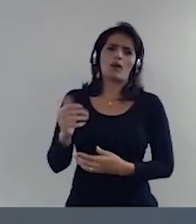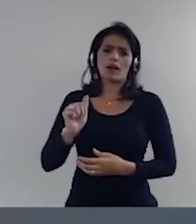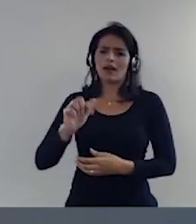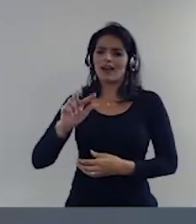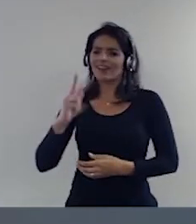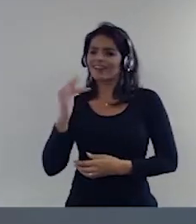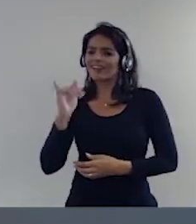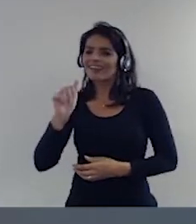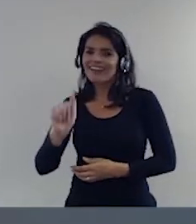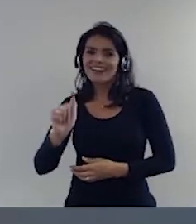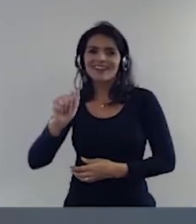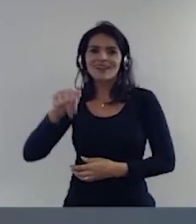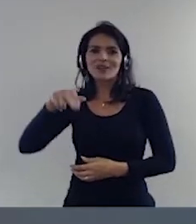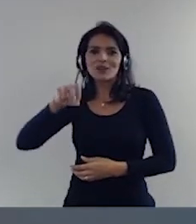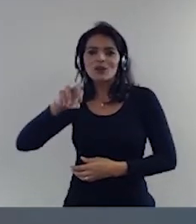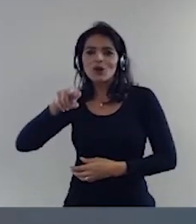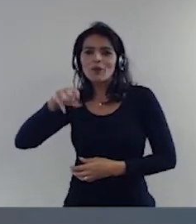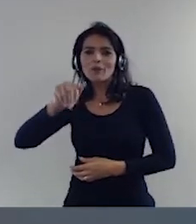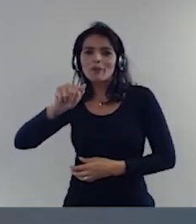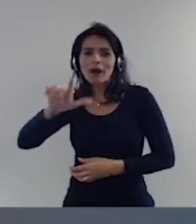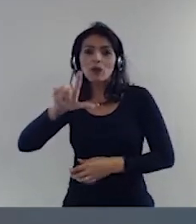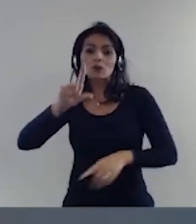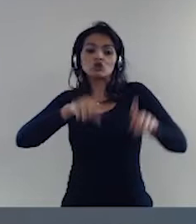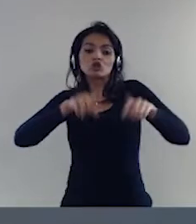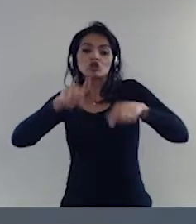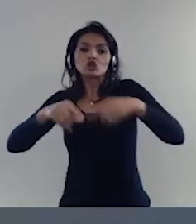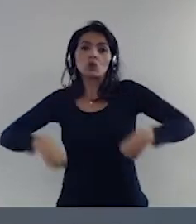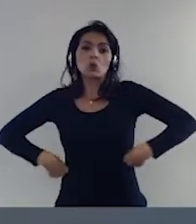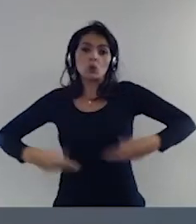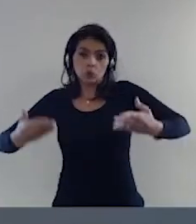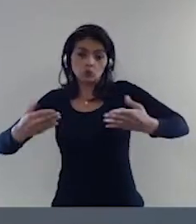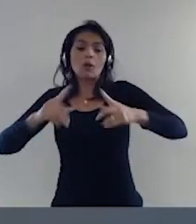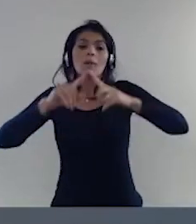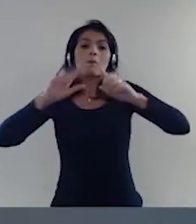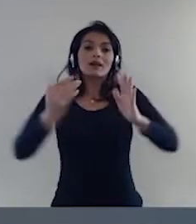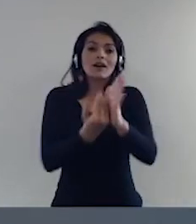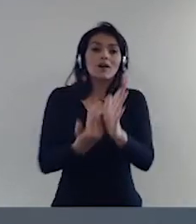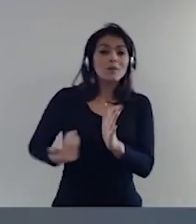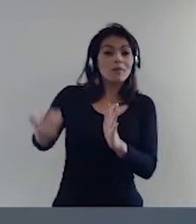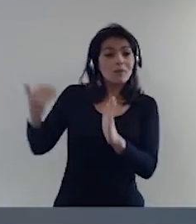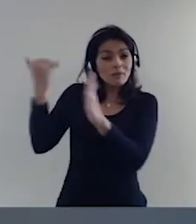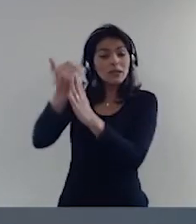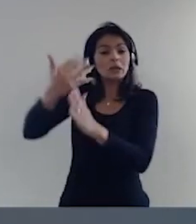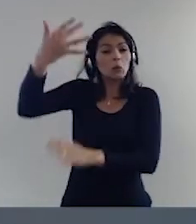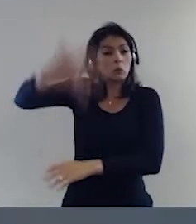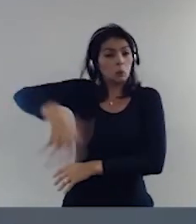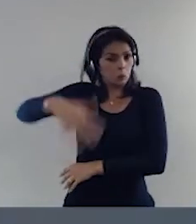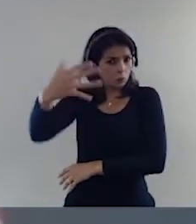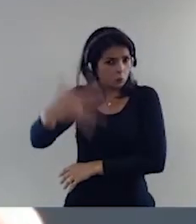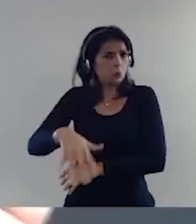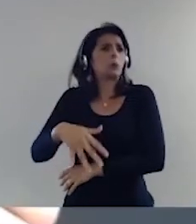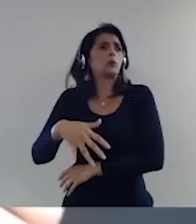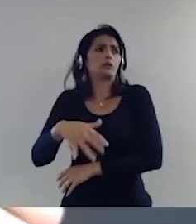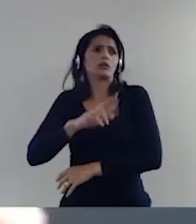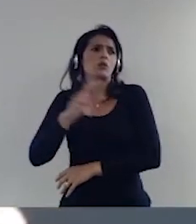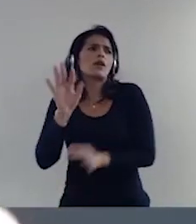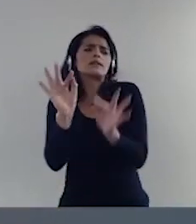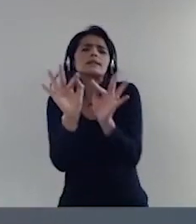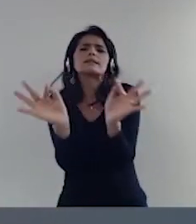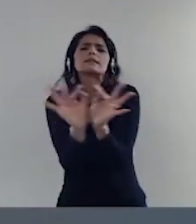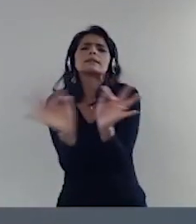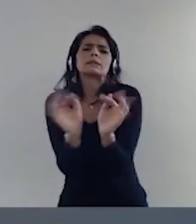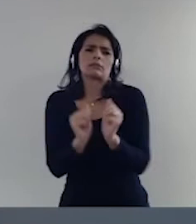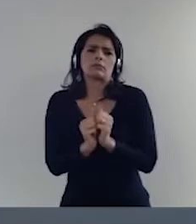normal, que é uma oscilação normal de custo, mas um agravamento relevante, considerável. Não é nem o pequenininho, nem a